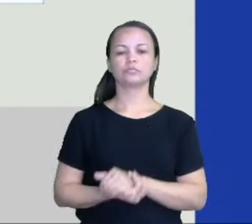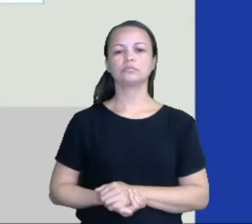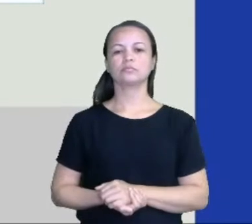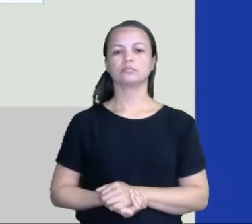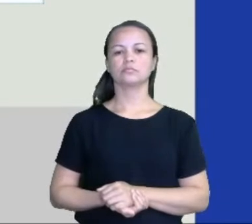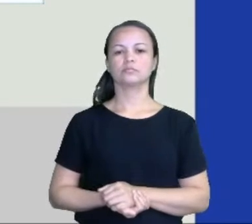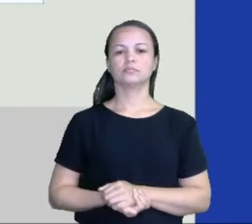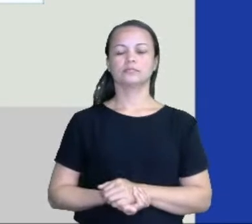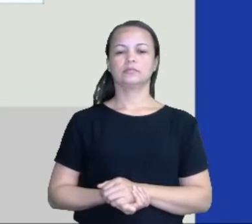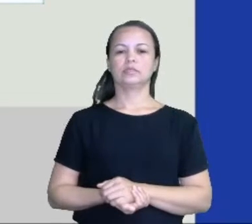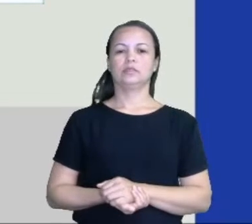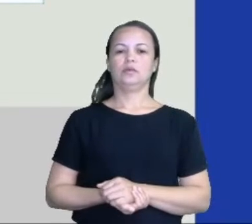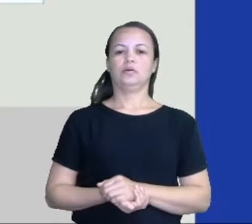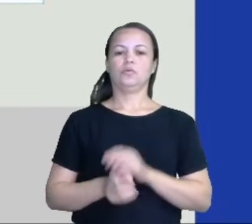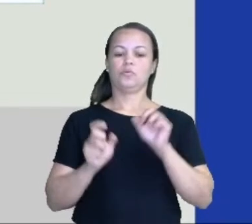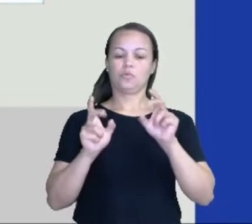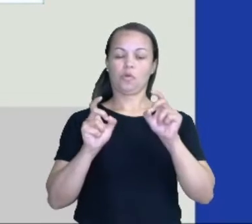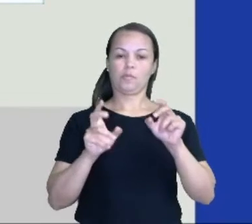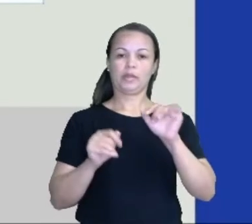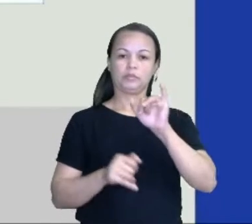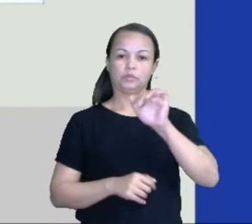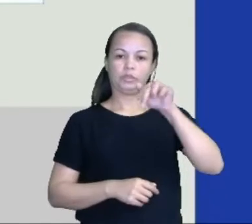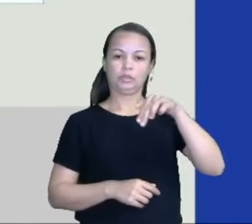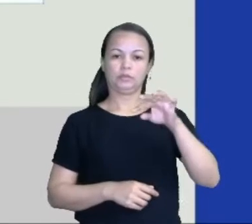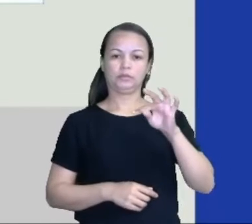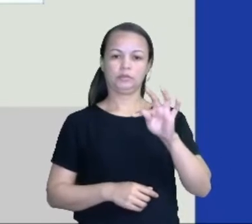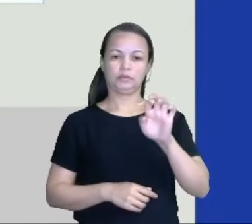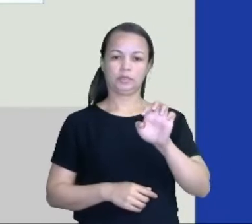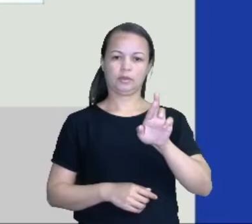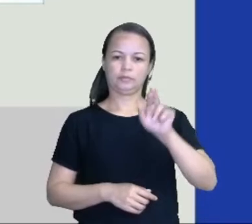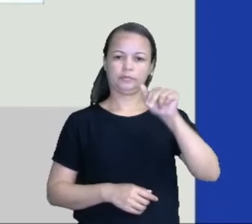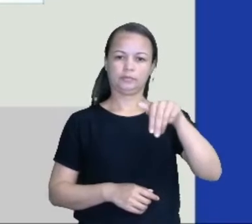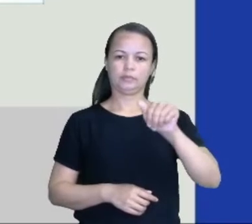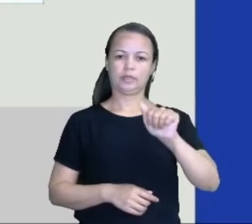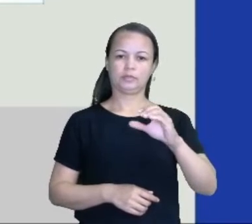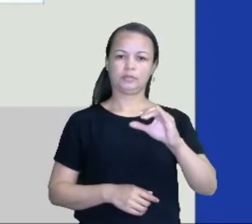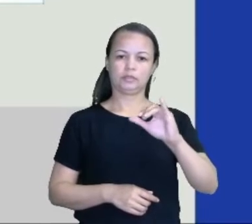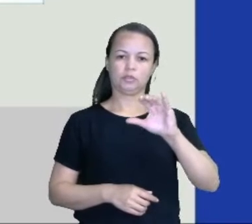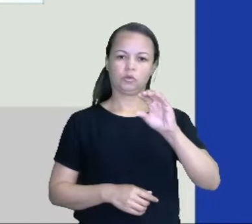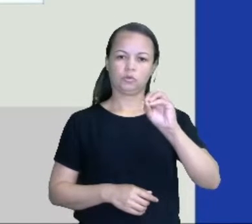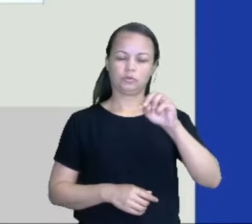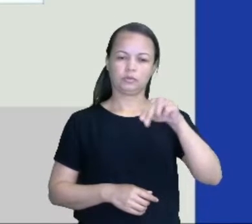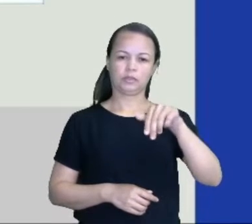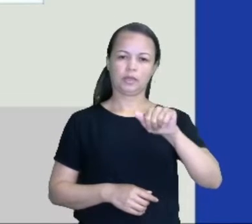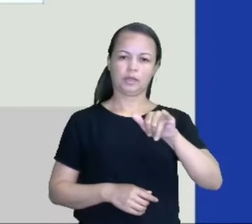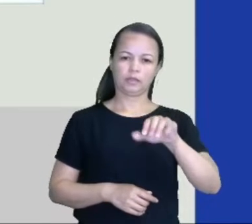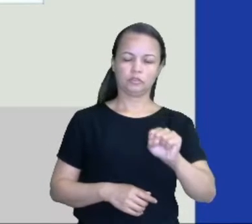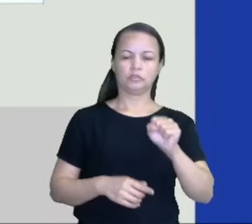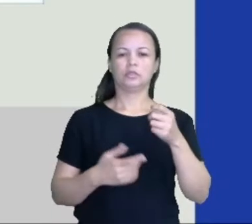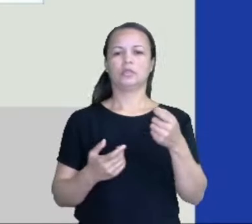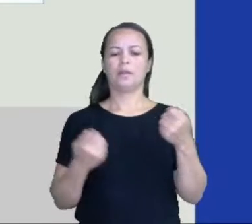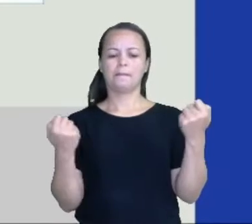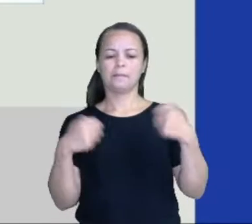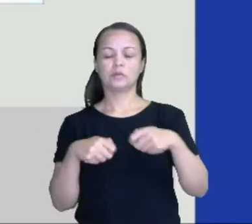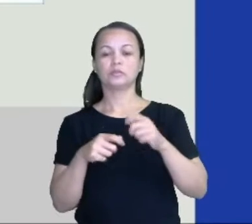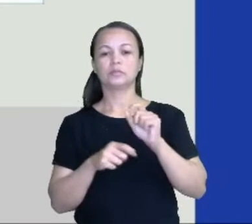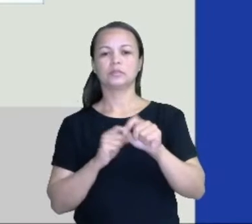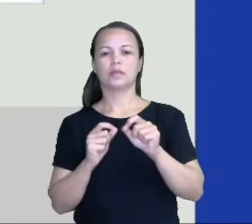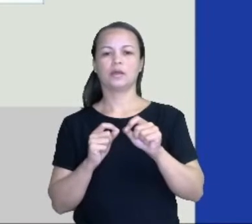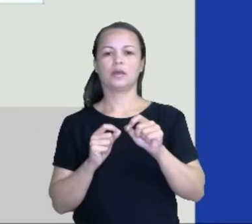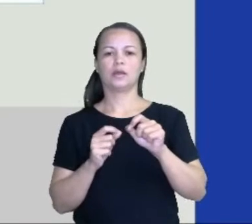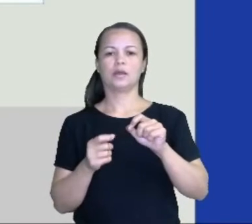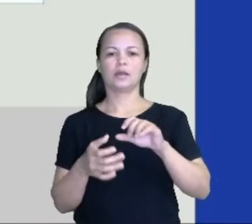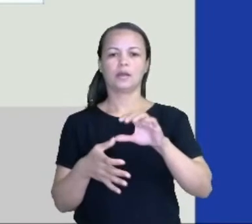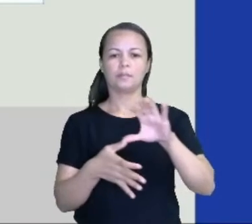O comércio internacional, no entanto, continua apresentando desigualdades marcantes. Enquanto a Europa Ocidental, a América do Norte